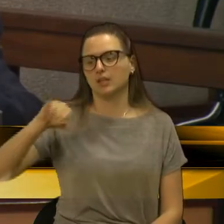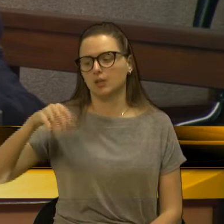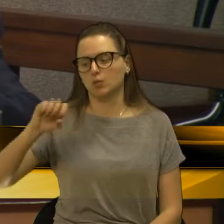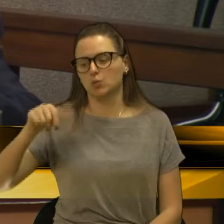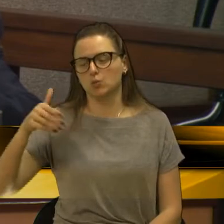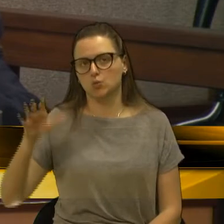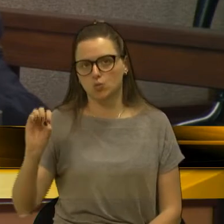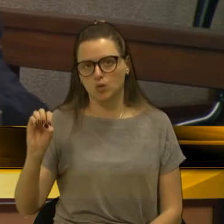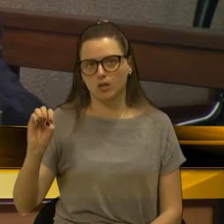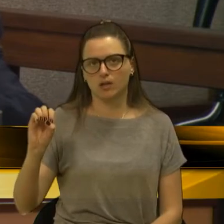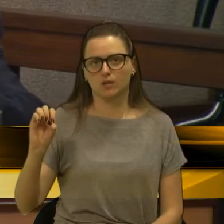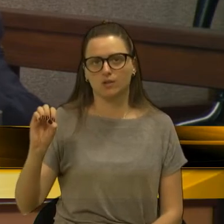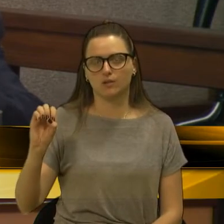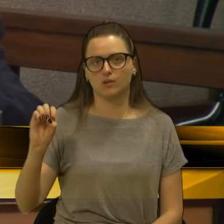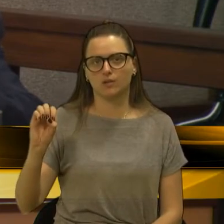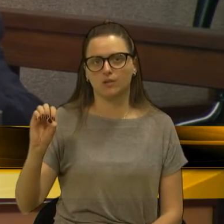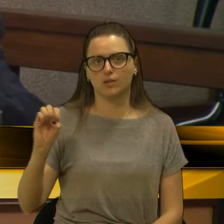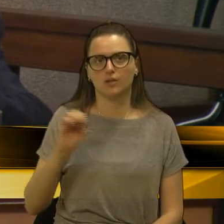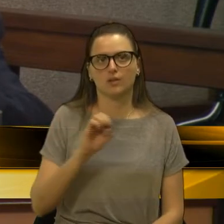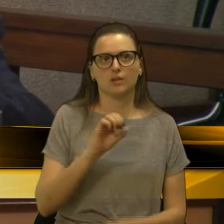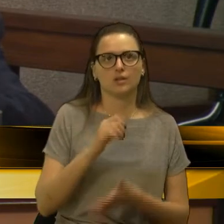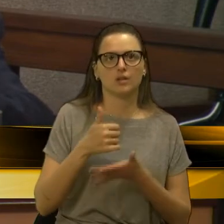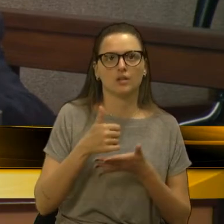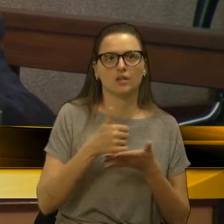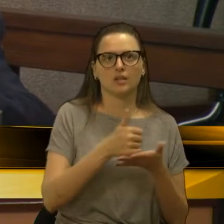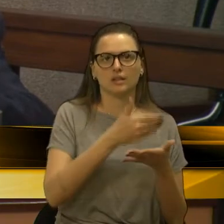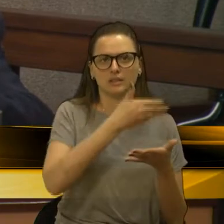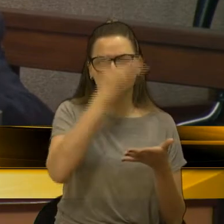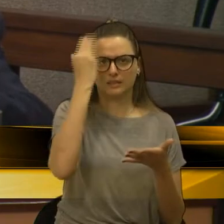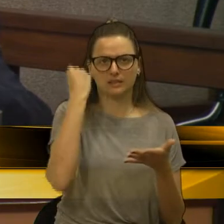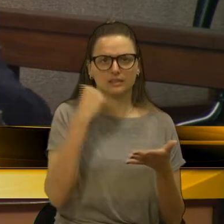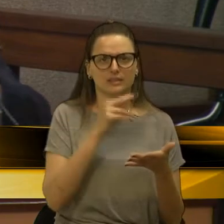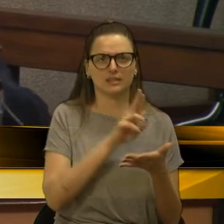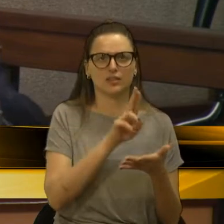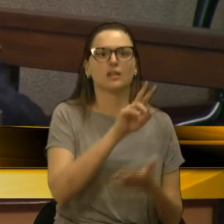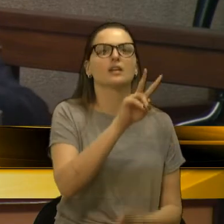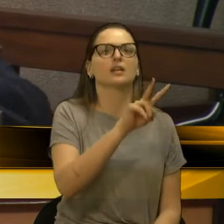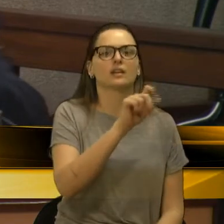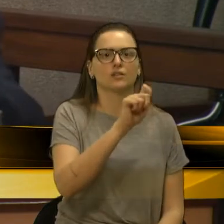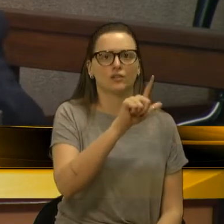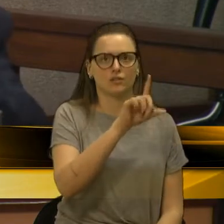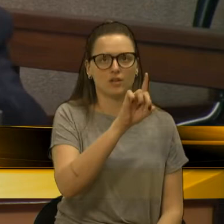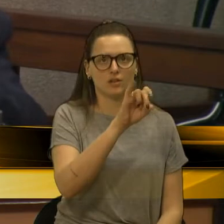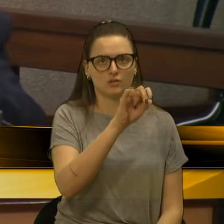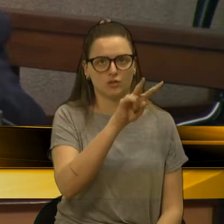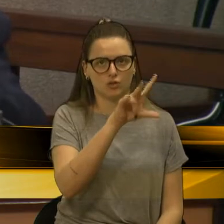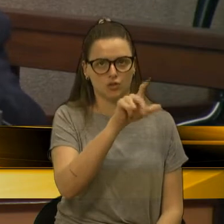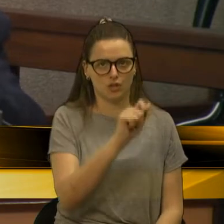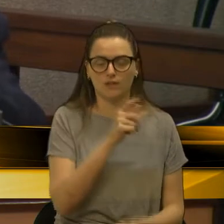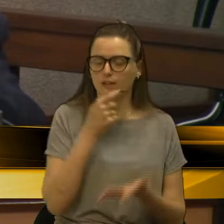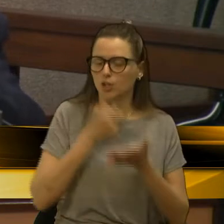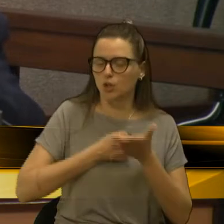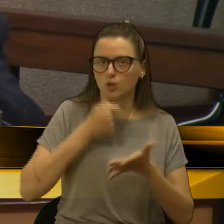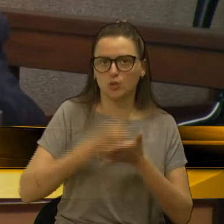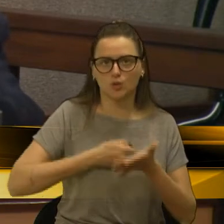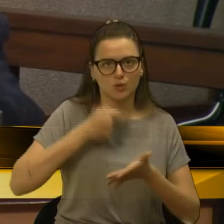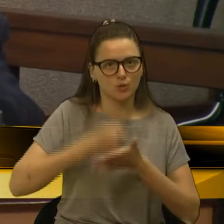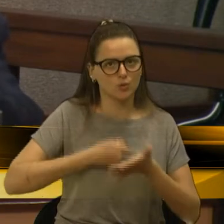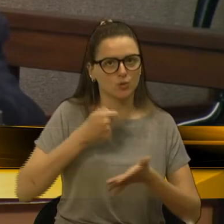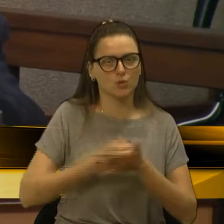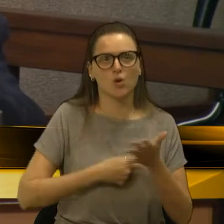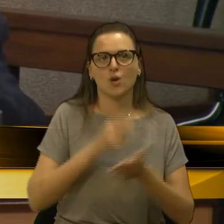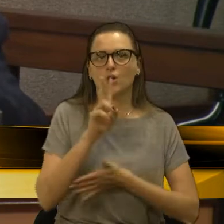e a assessora da casa, agora me fugiu o nome, a Valdívia, foram incansáveis. Nunca